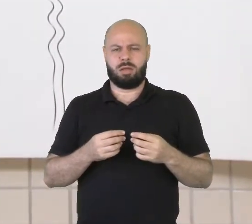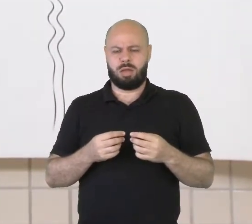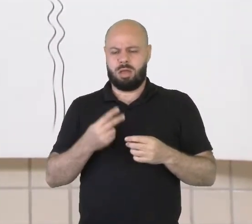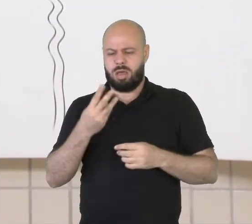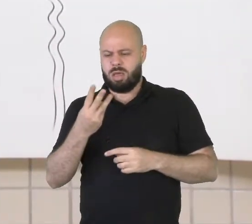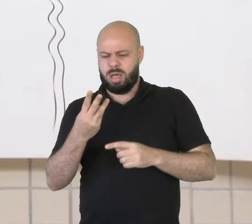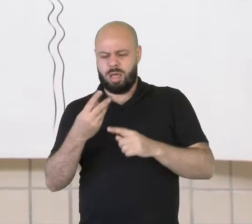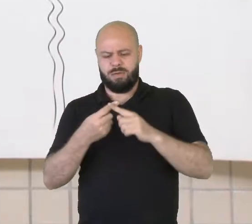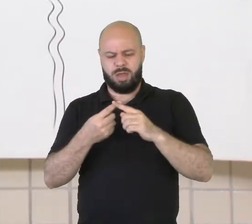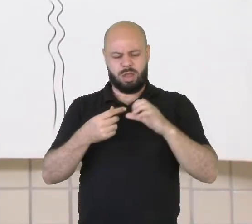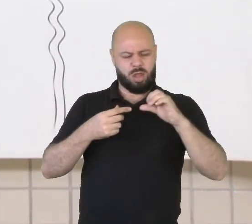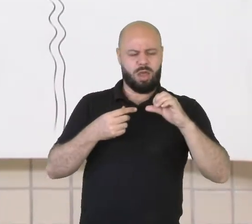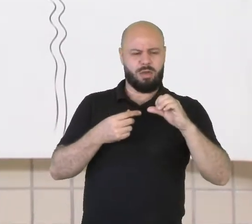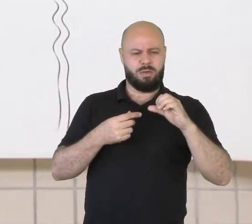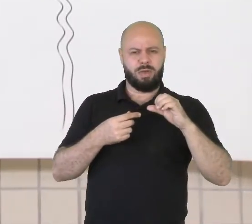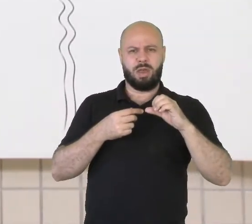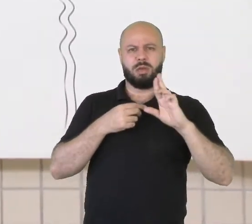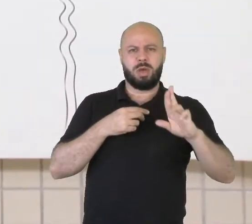você fez isso?